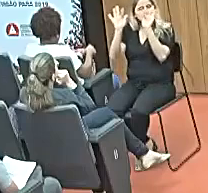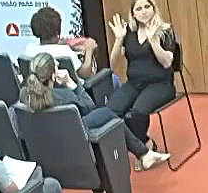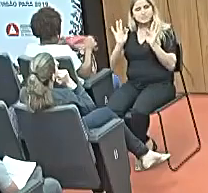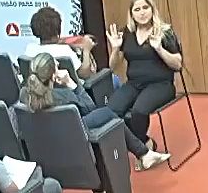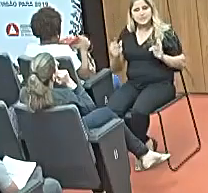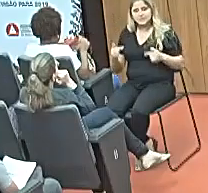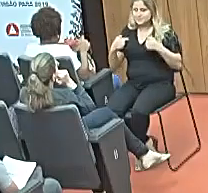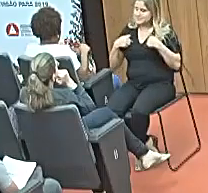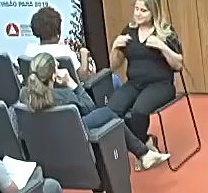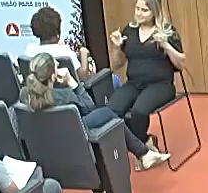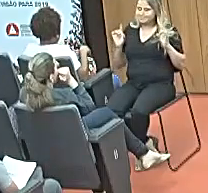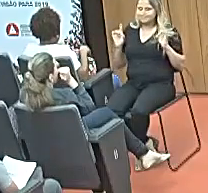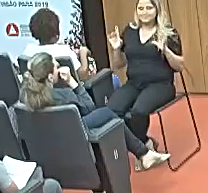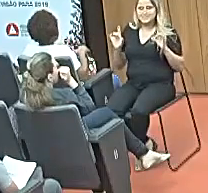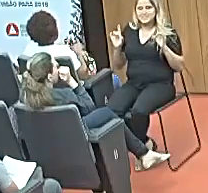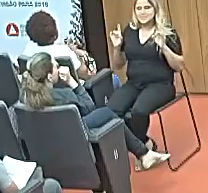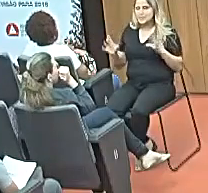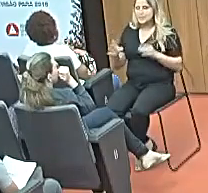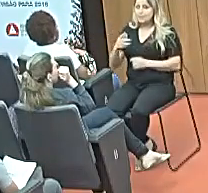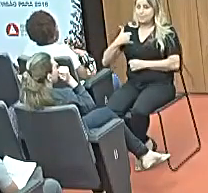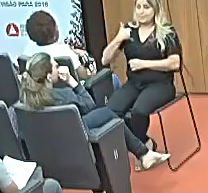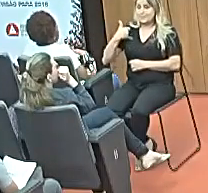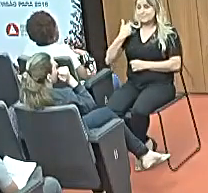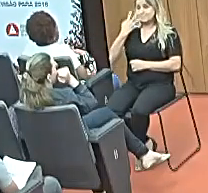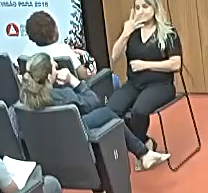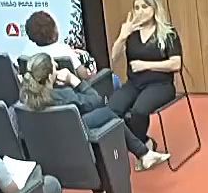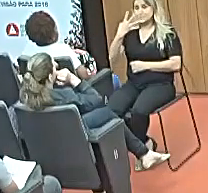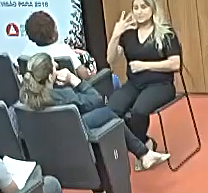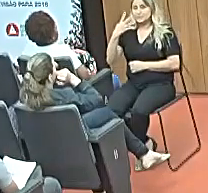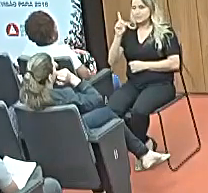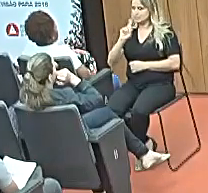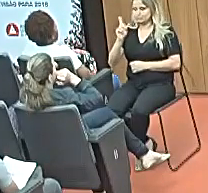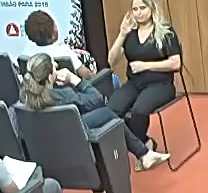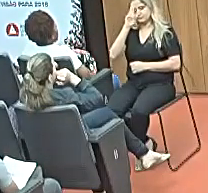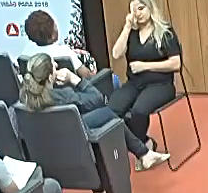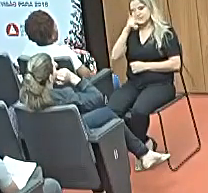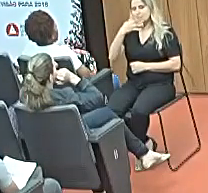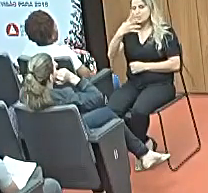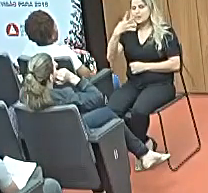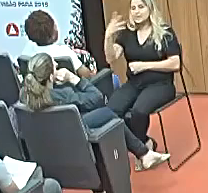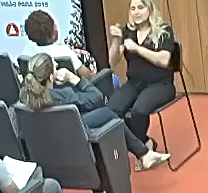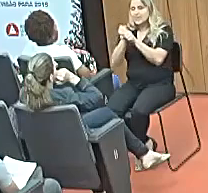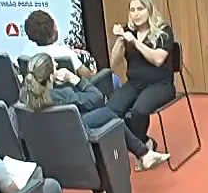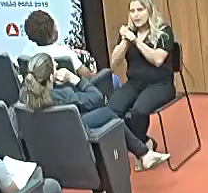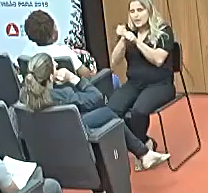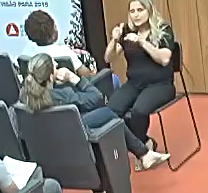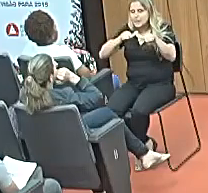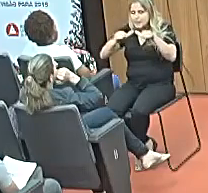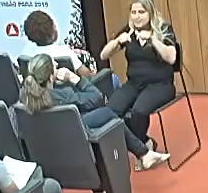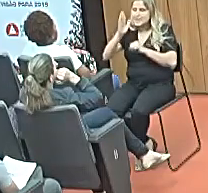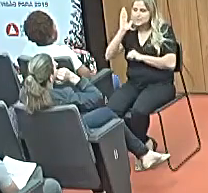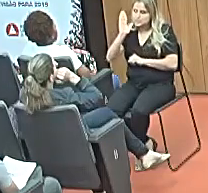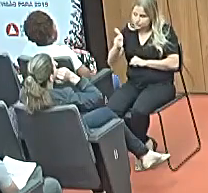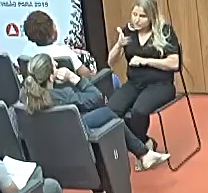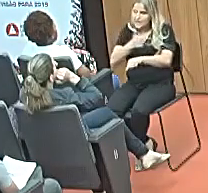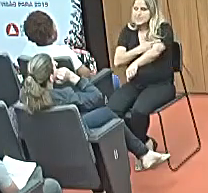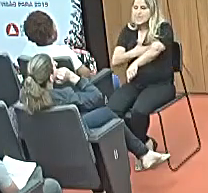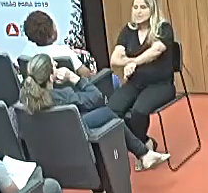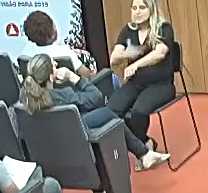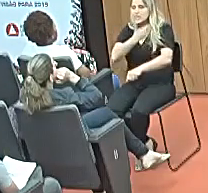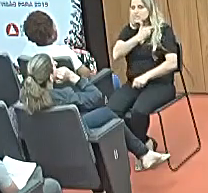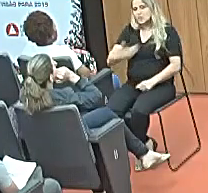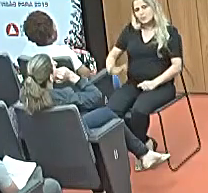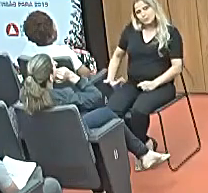eu especialmente 1 44 anos de trabalho no na educação pública não